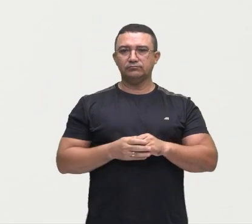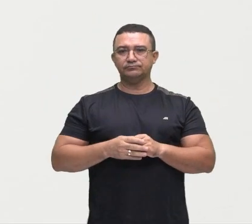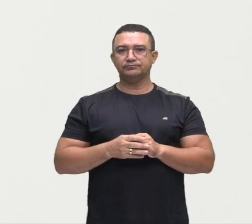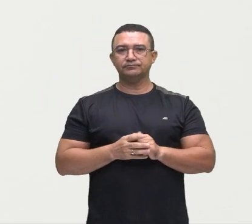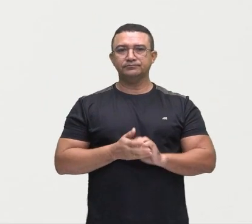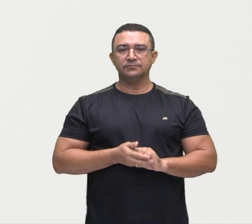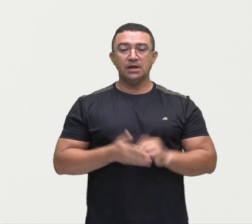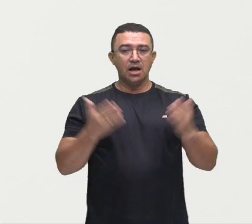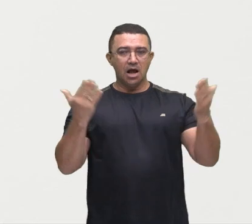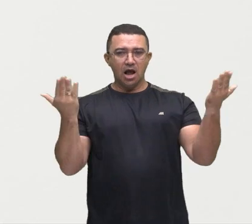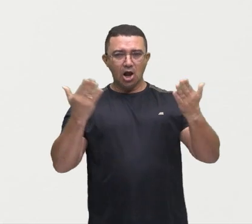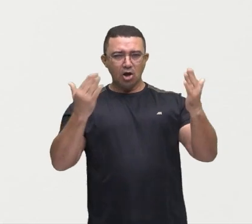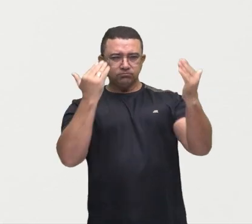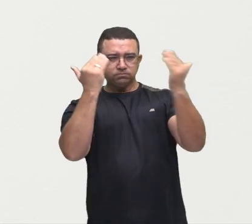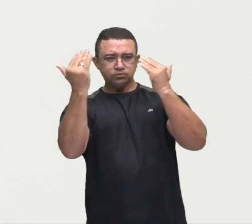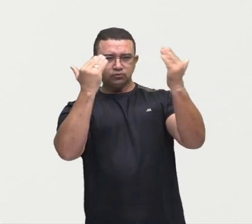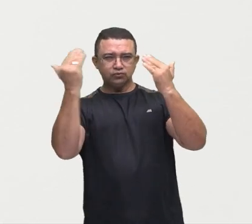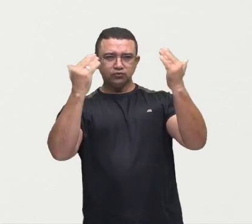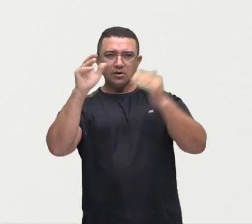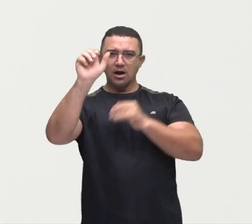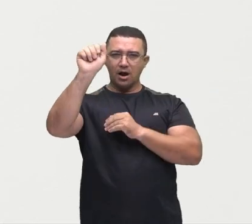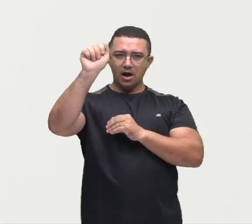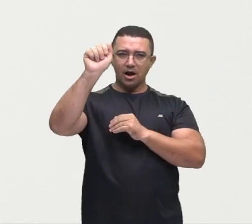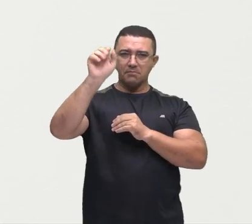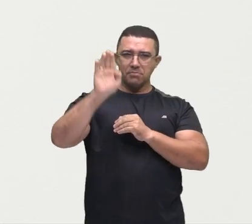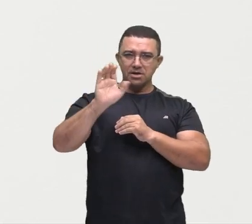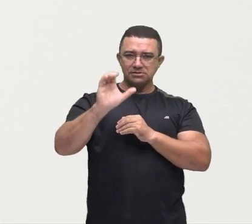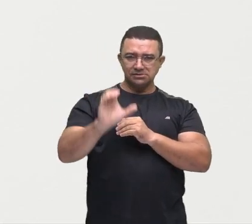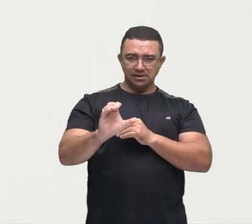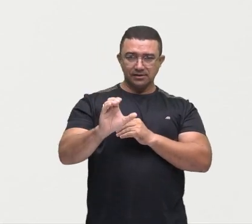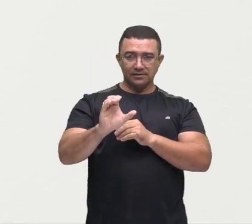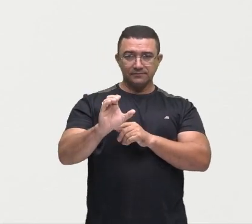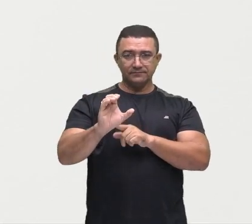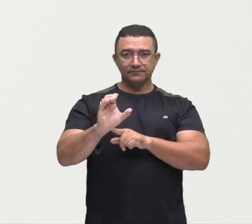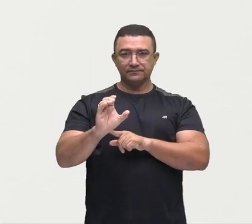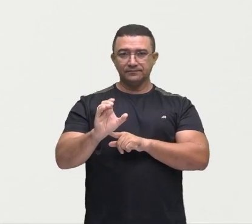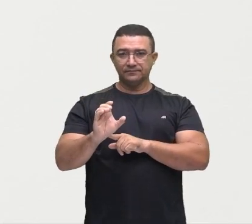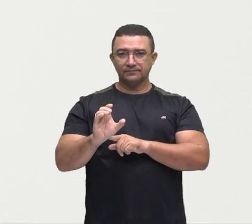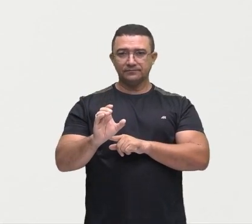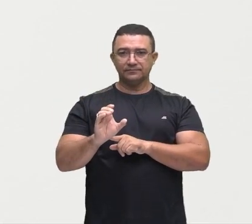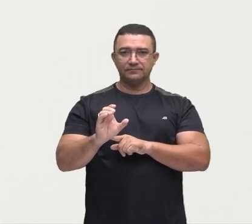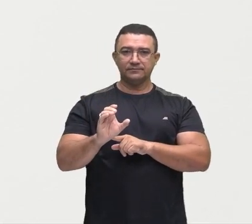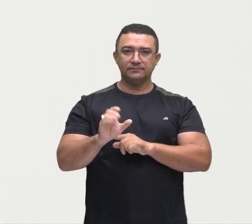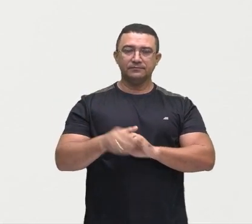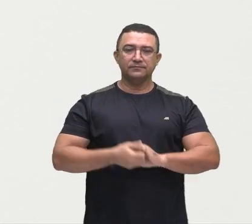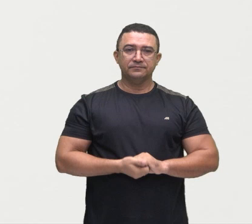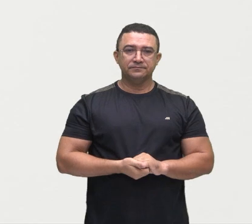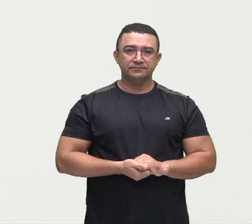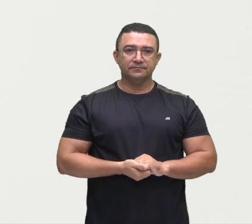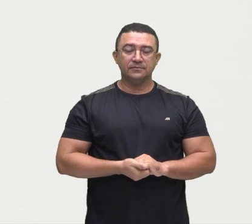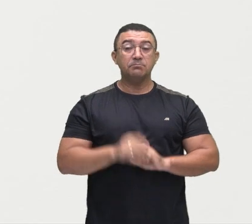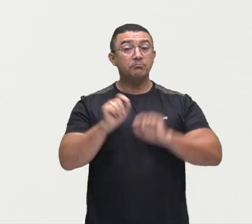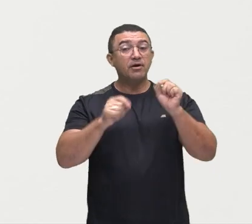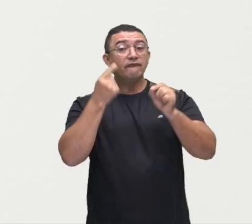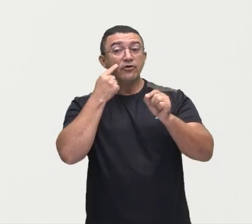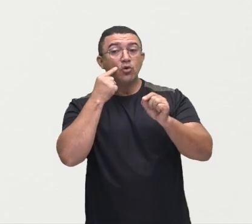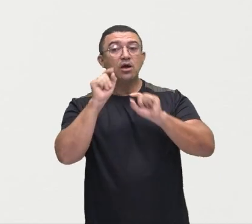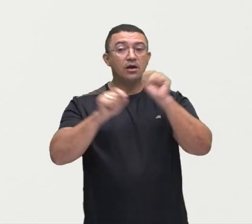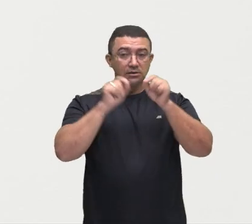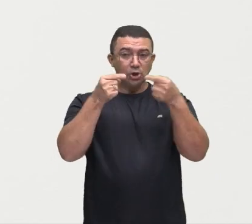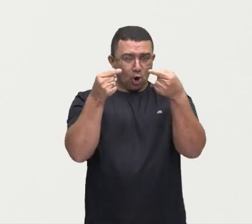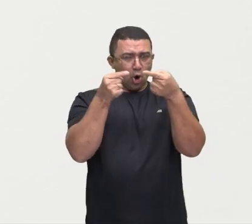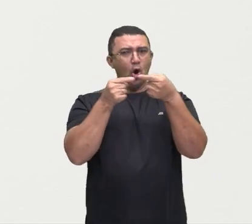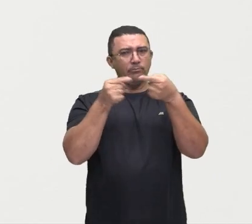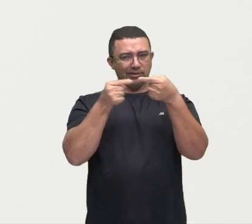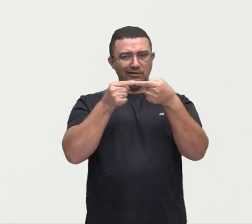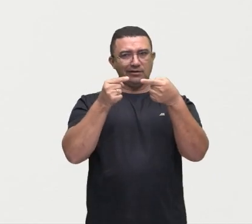vamos analisar estas alternativas A, B, C, não é? Para verificar se tem algo